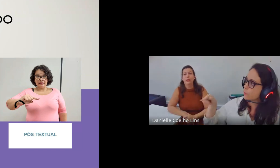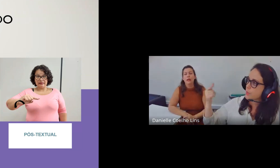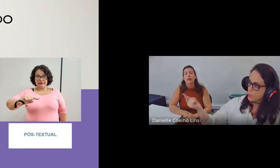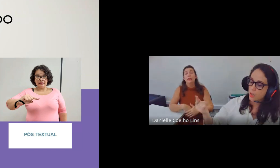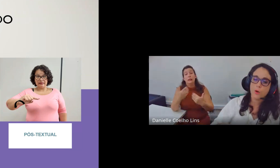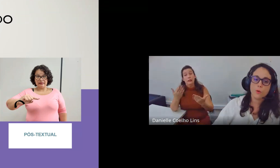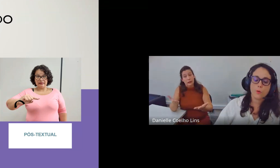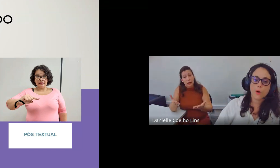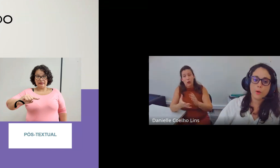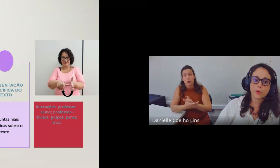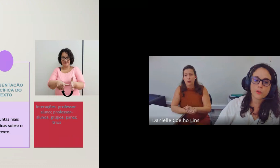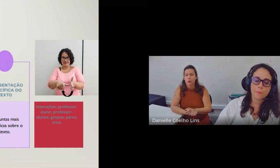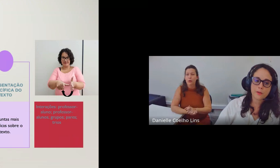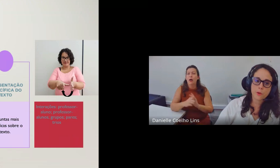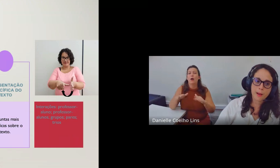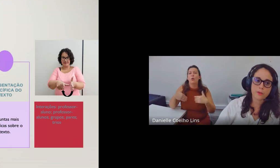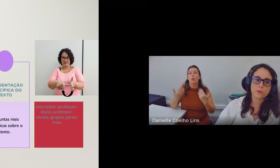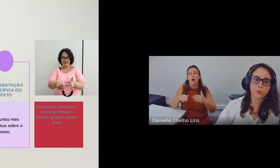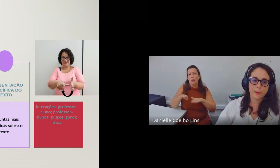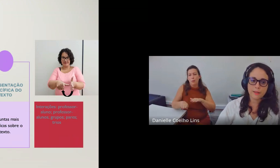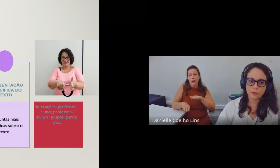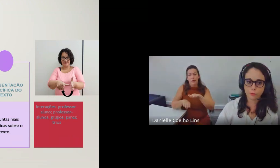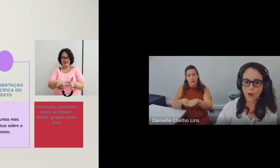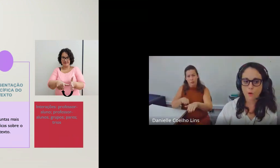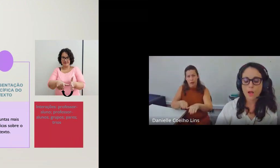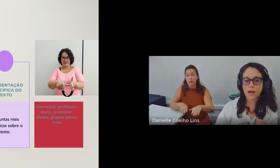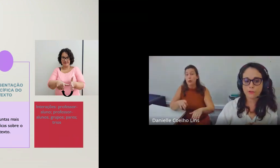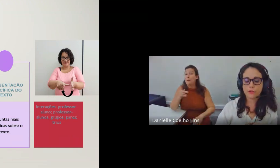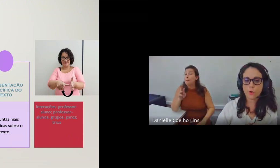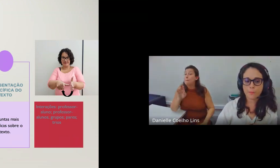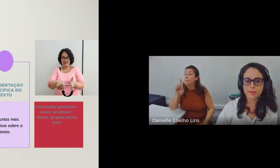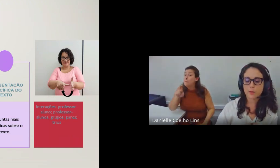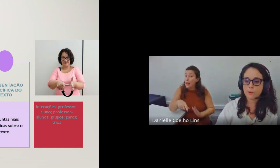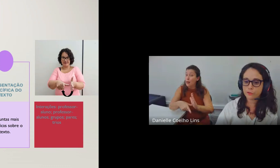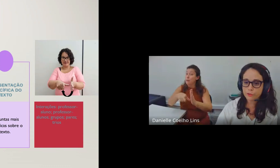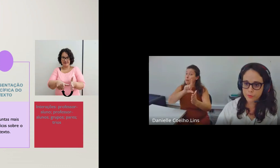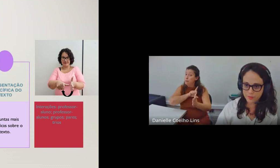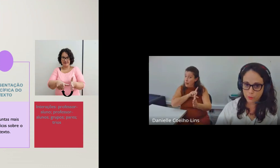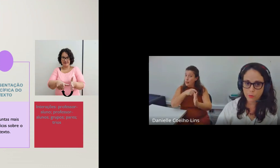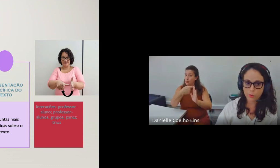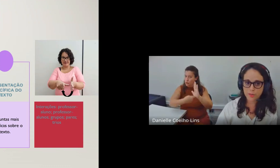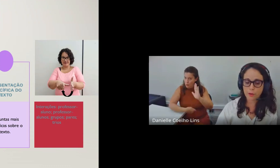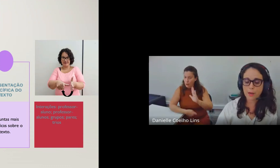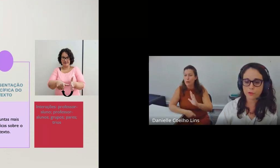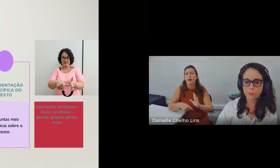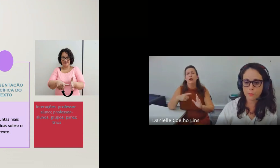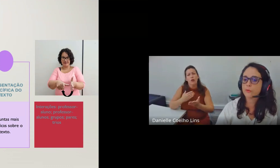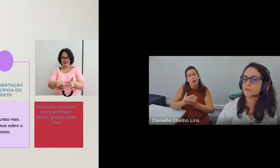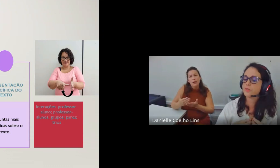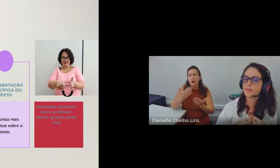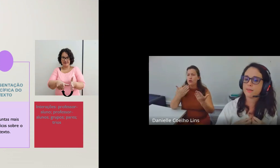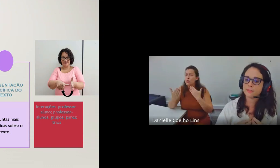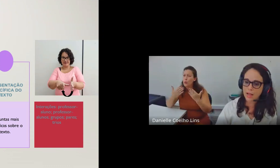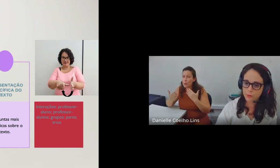Então, qual é o nosso passo a passo? No pré-textual, a gente começa com uma discussão, ou seja, a partir do momento